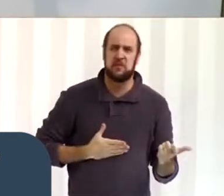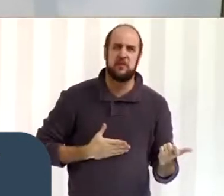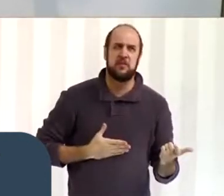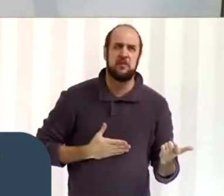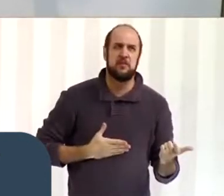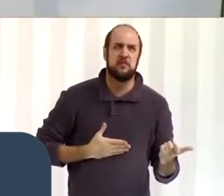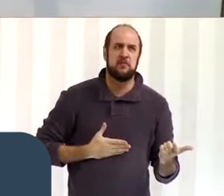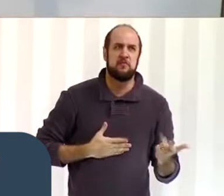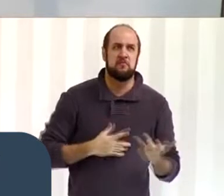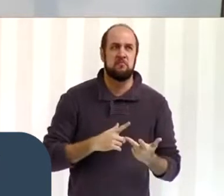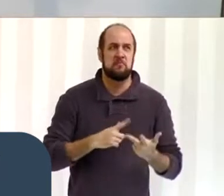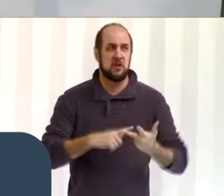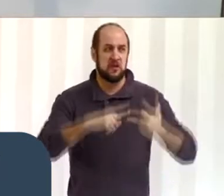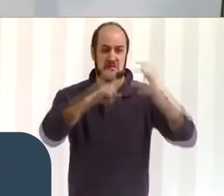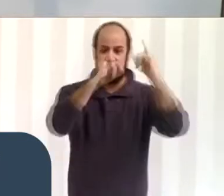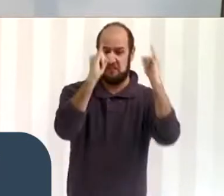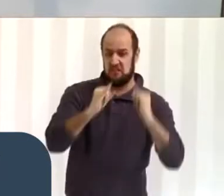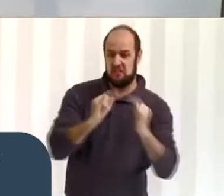havia idolatria.